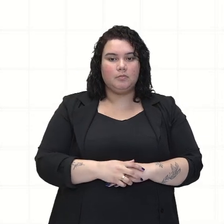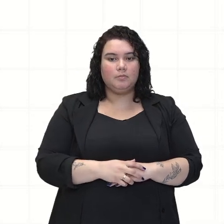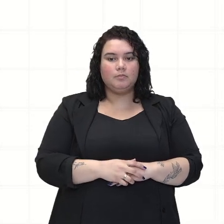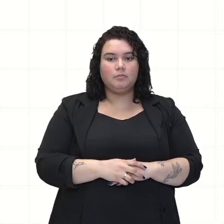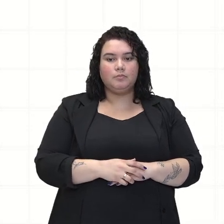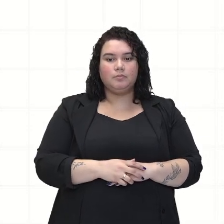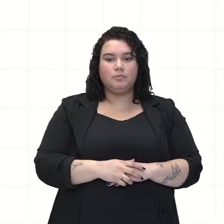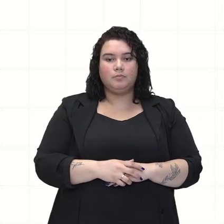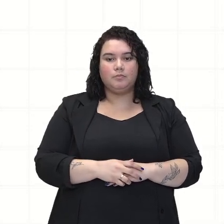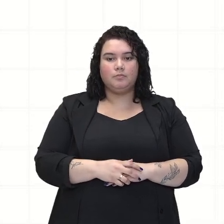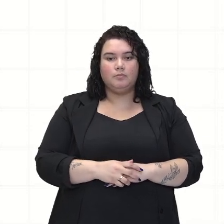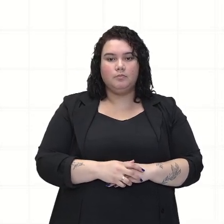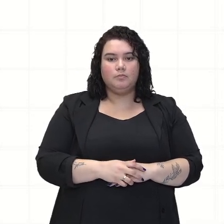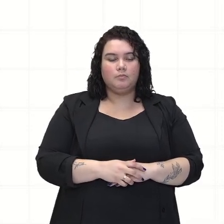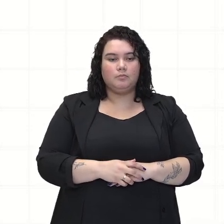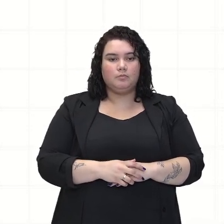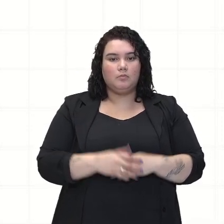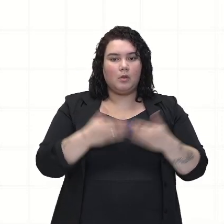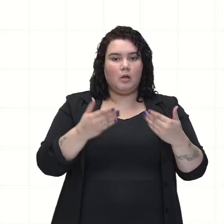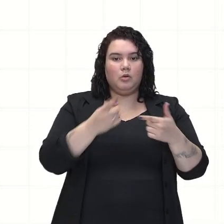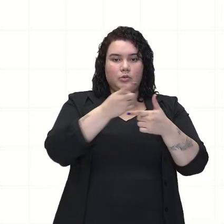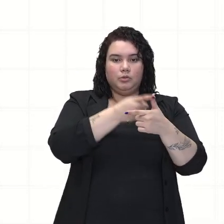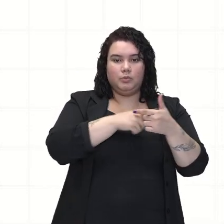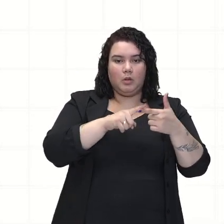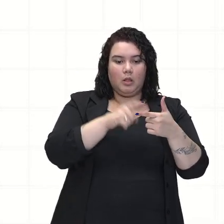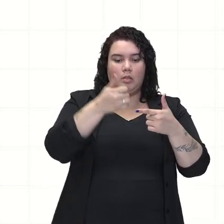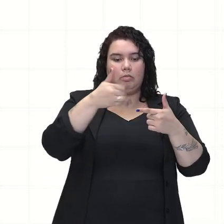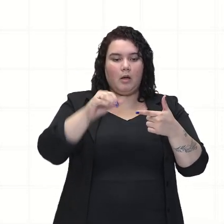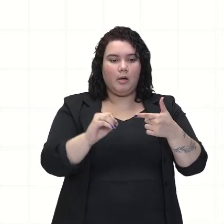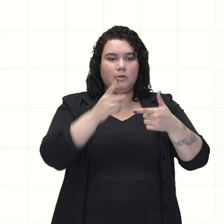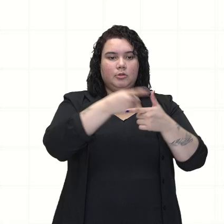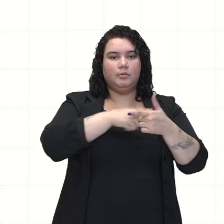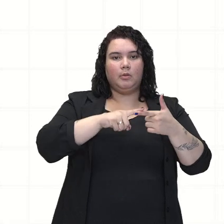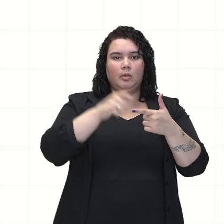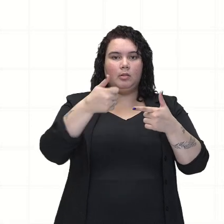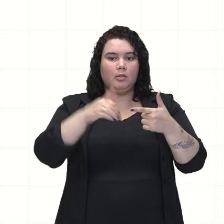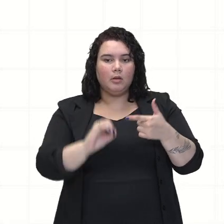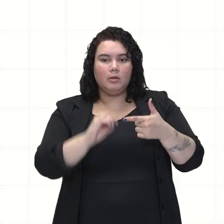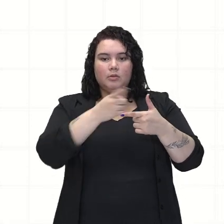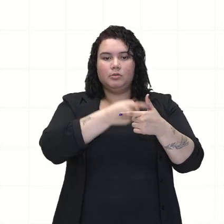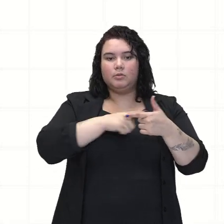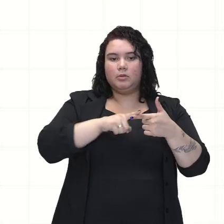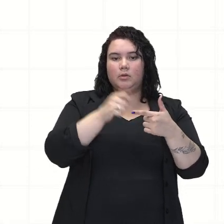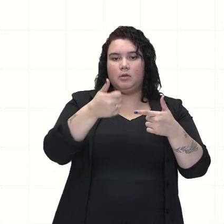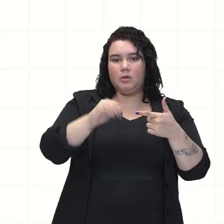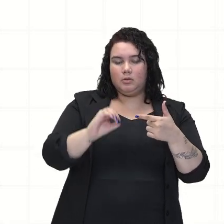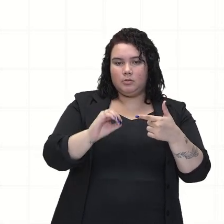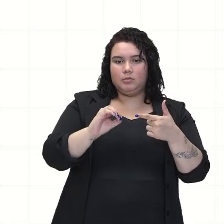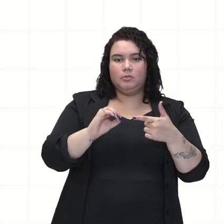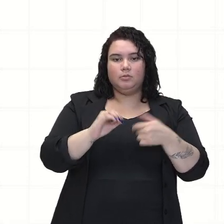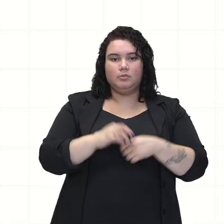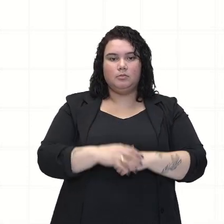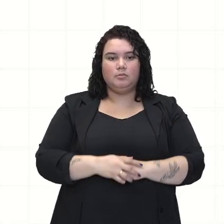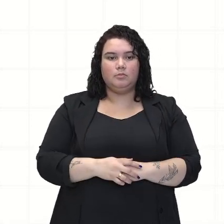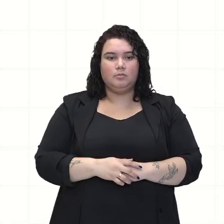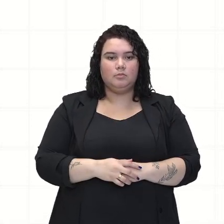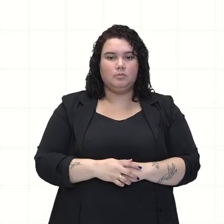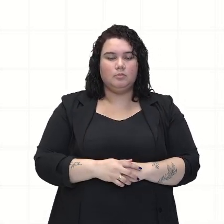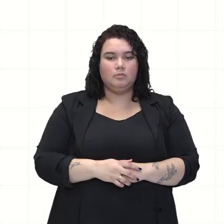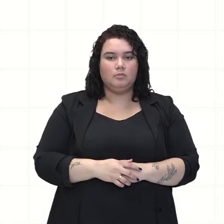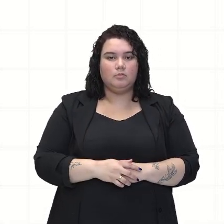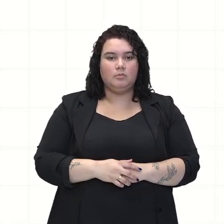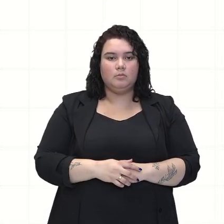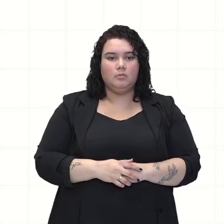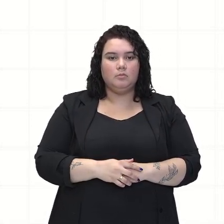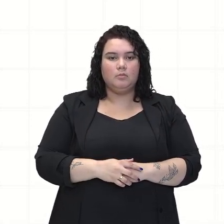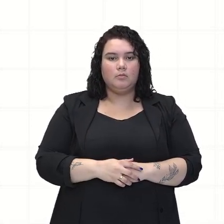Ok? Vai chegar, ó, vai dividir por 10, dividir por 10, dividir por 10. Dividiu por 10, e por 10 e por 10 é